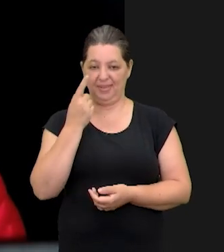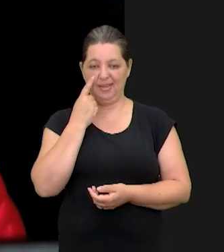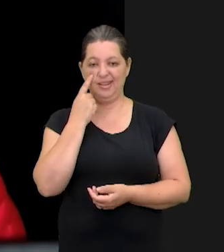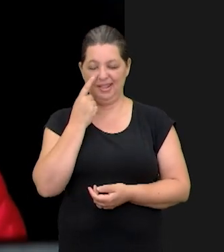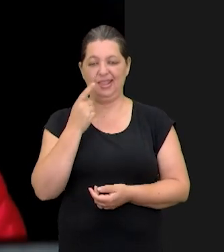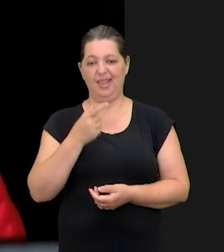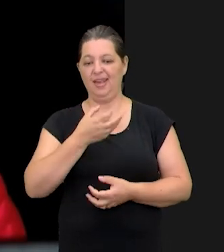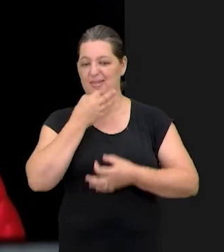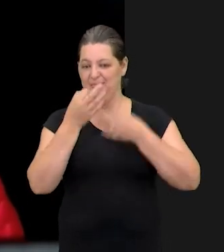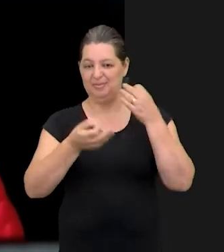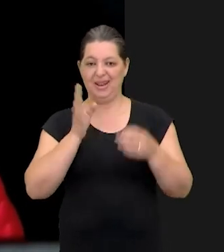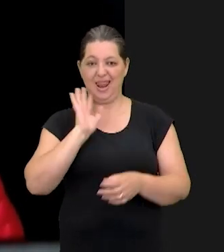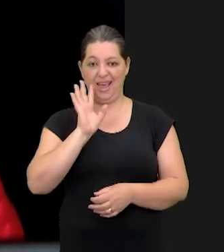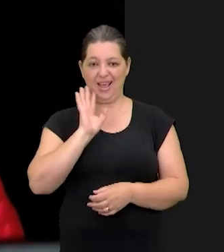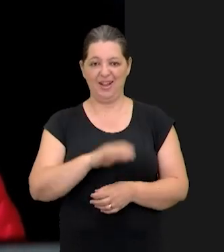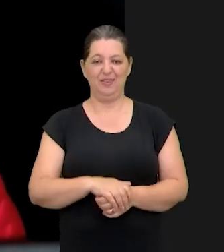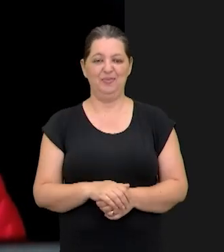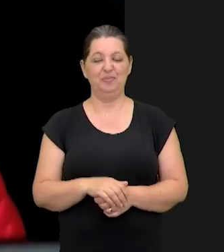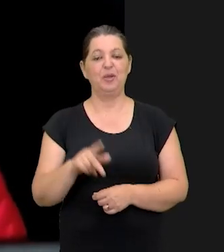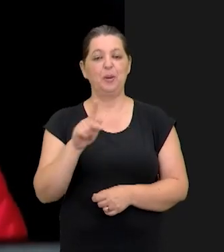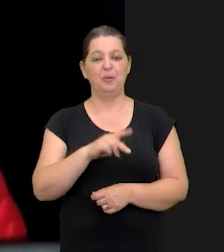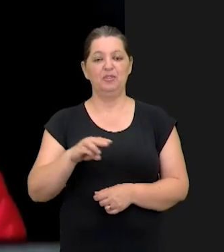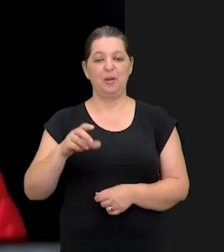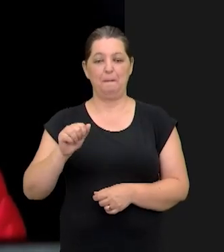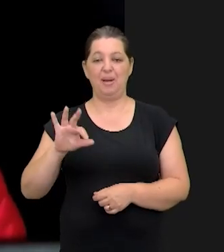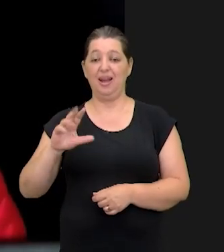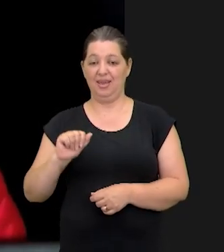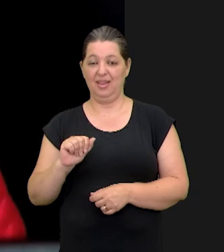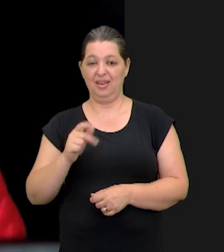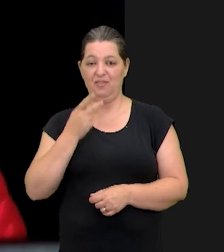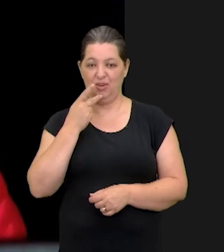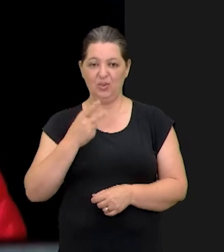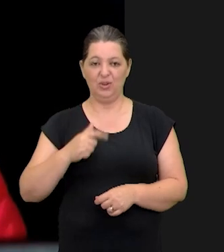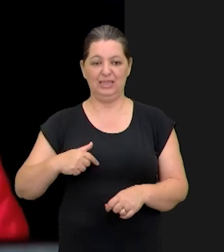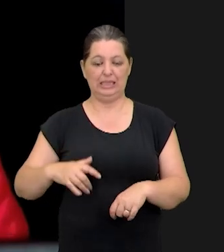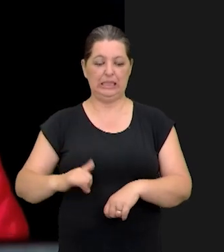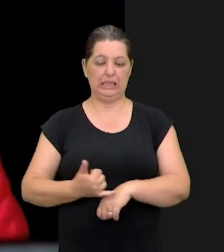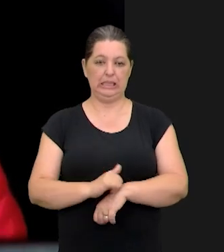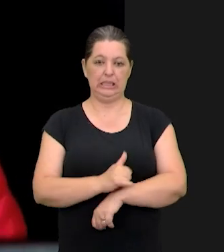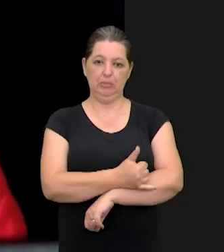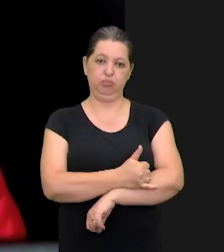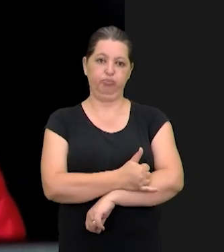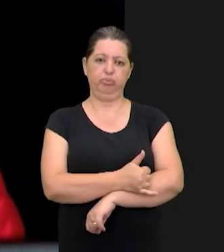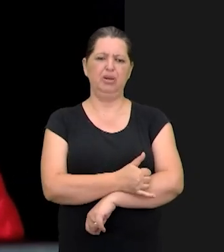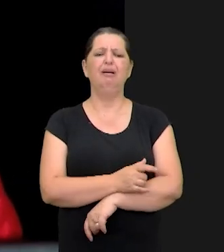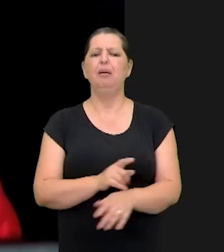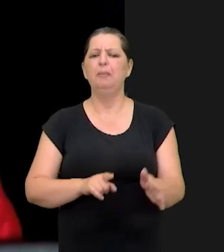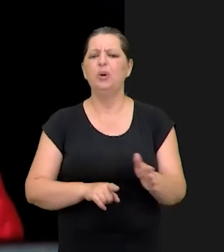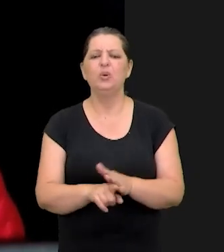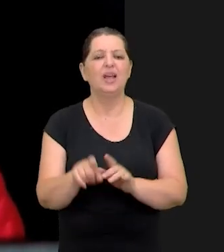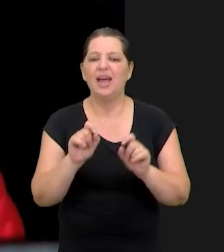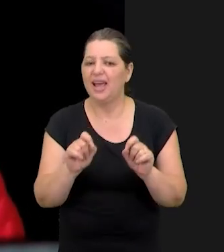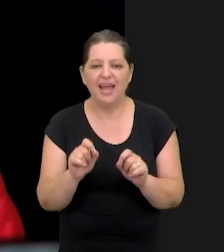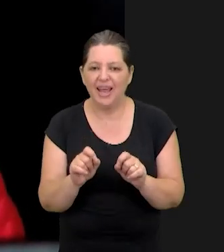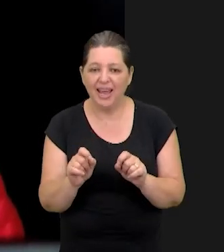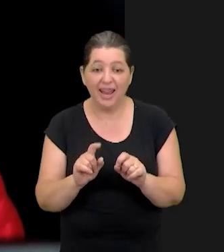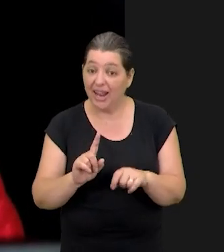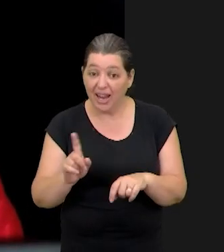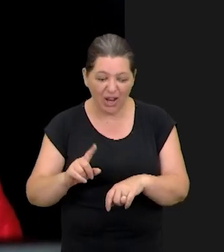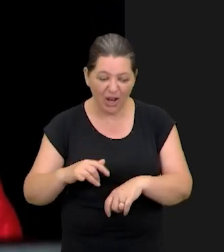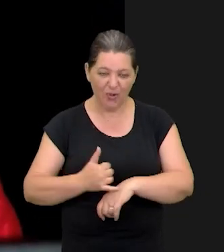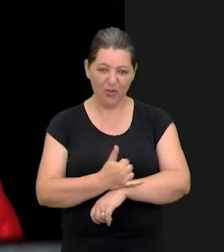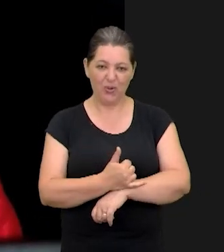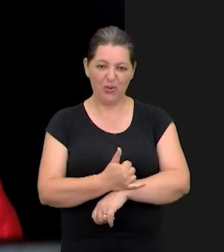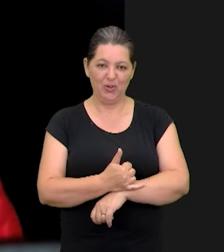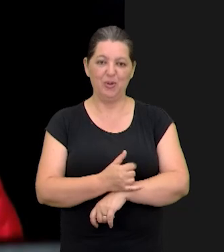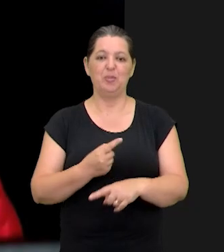bem legais. Olha só, a Pro Maria Tereza, ela falou que engordou um pouquinho. E quem não engordou, hein, Pro? A gente fica comendo,